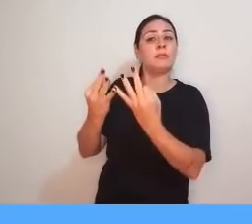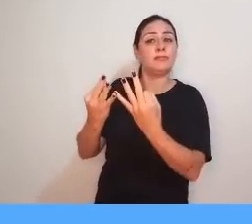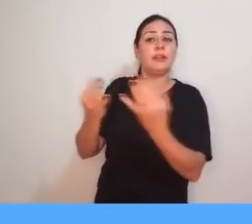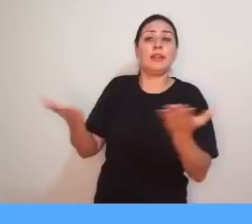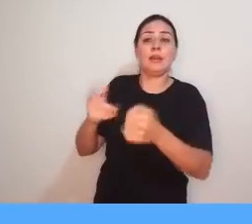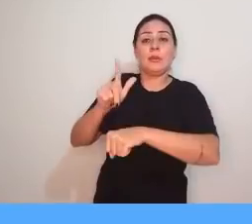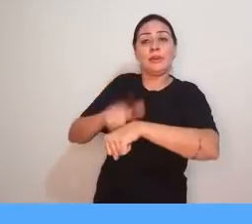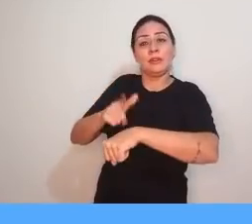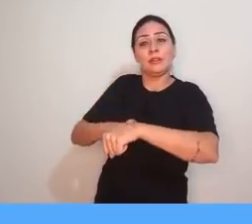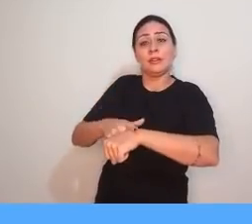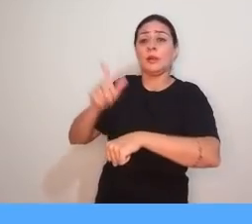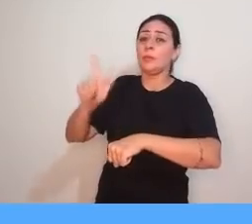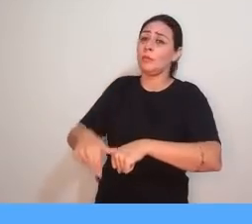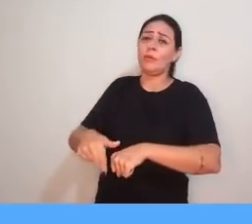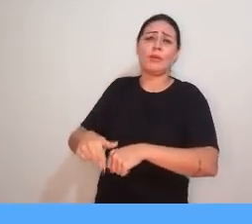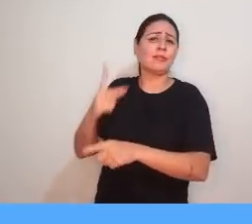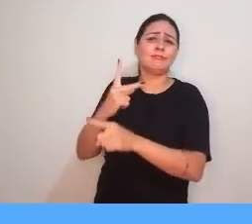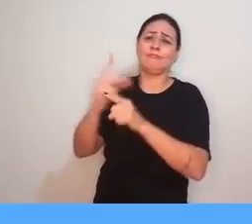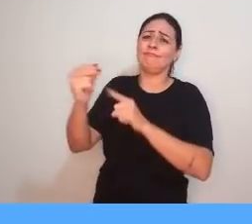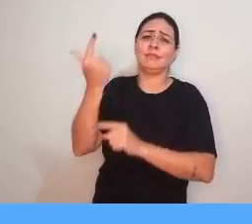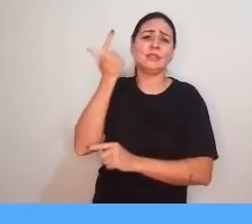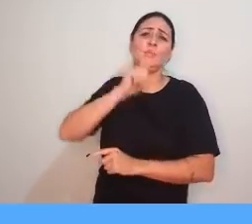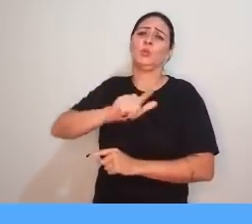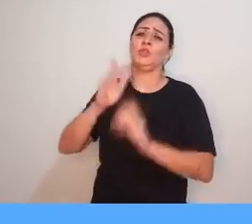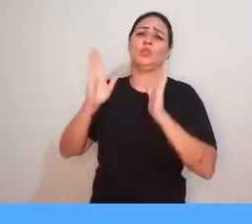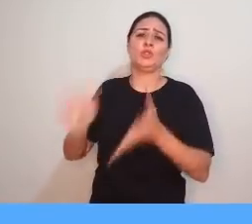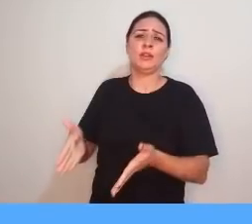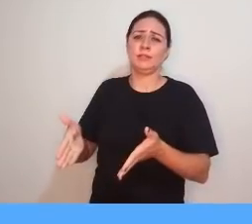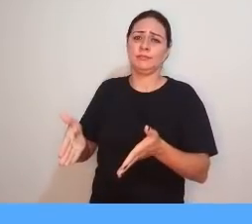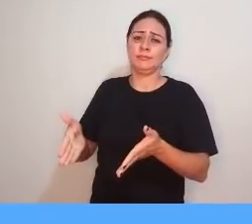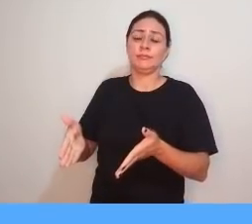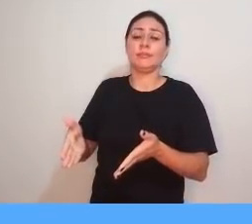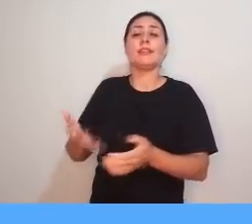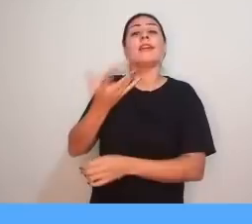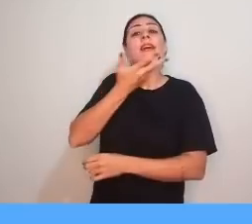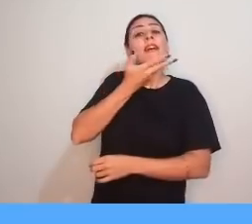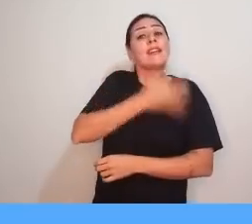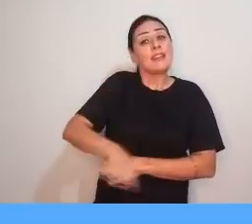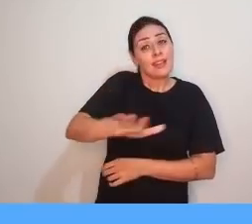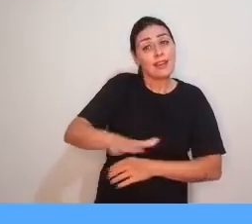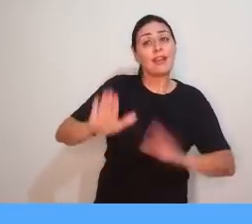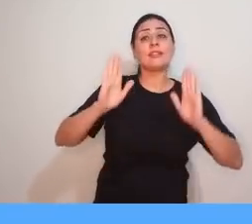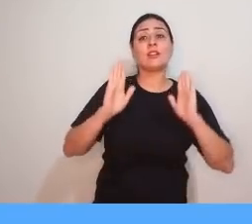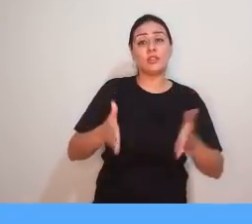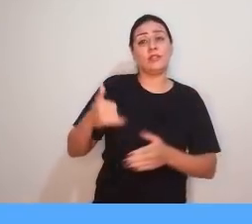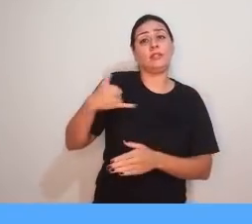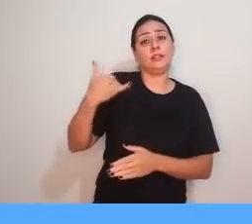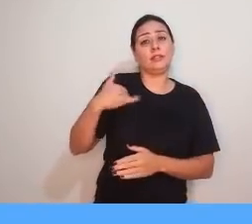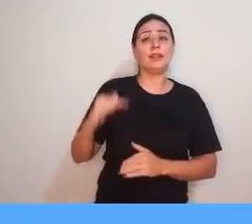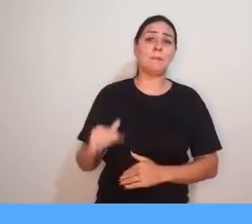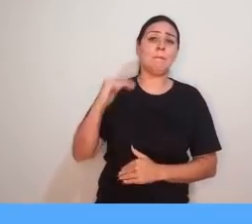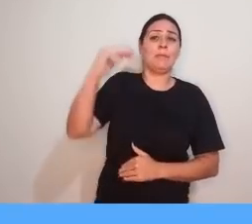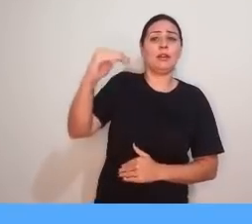ganho importantíssimo para essa criança. Para a criança que está numa fase já um pouco maiorzinha, a partir ali dos